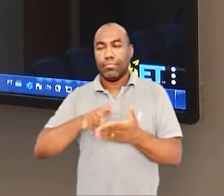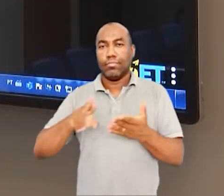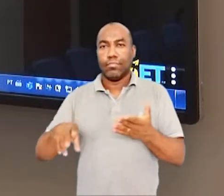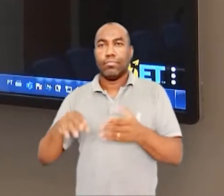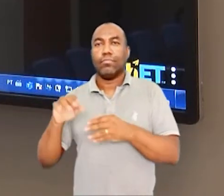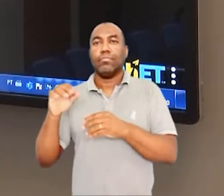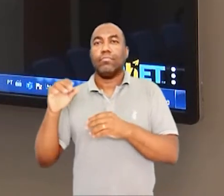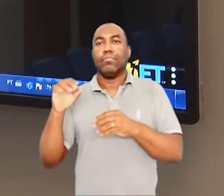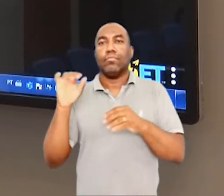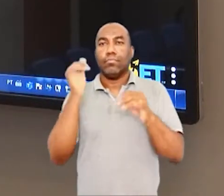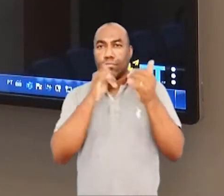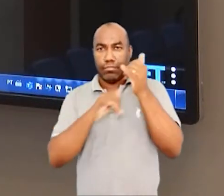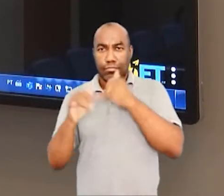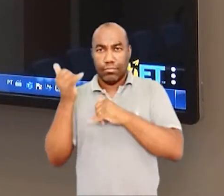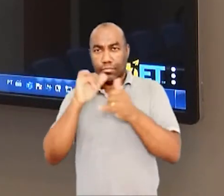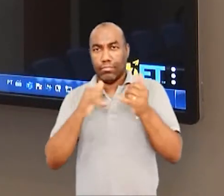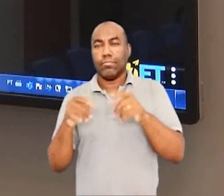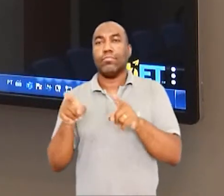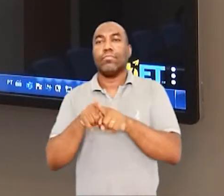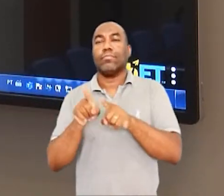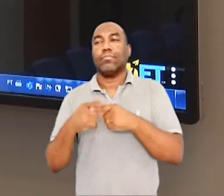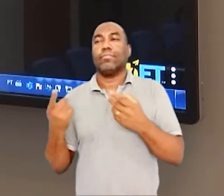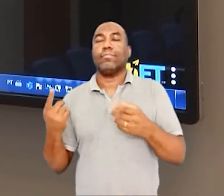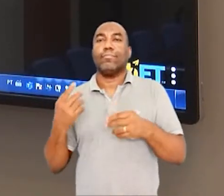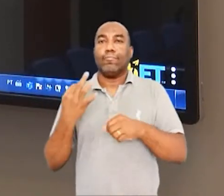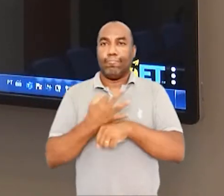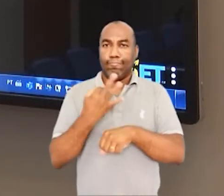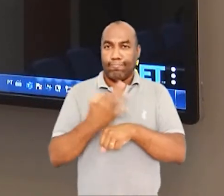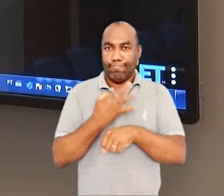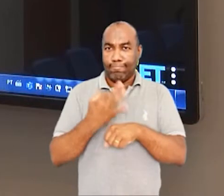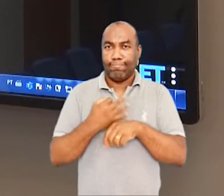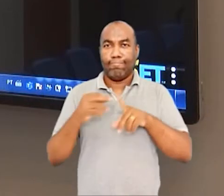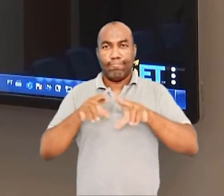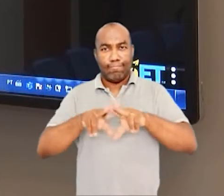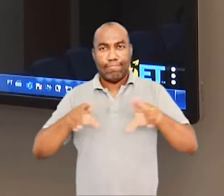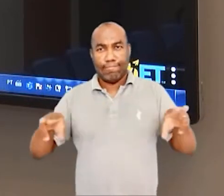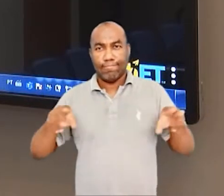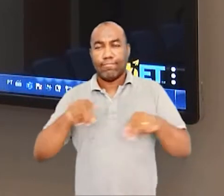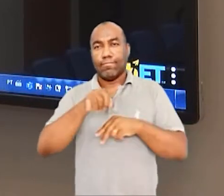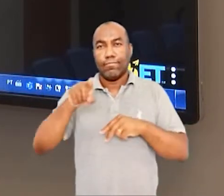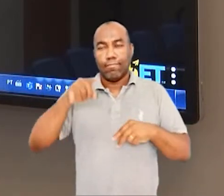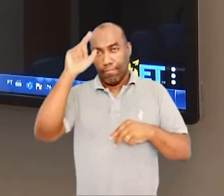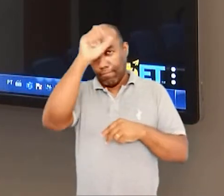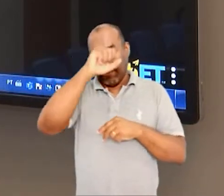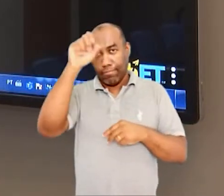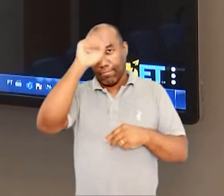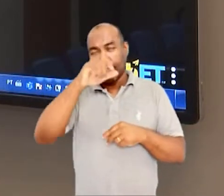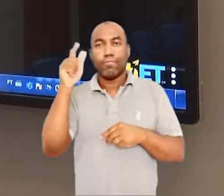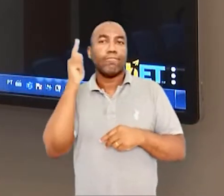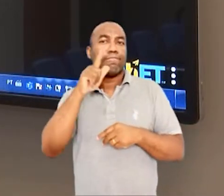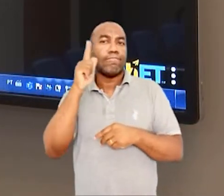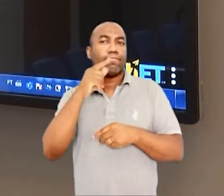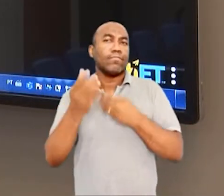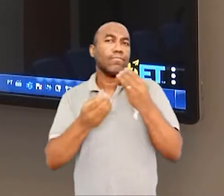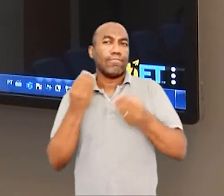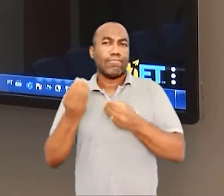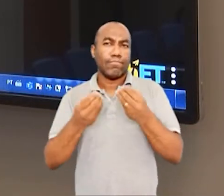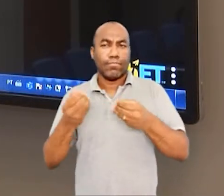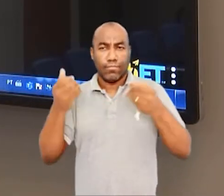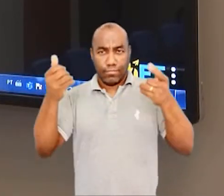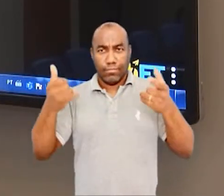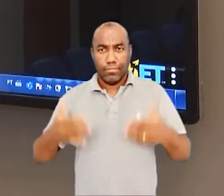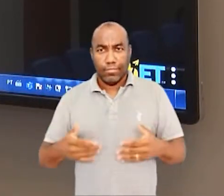para você estudar a associação de resistores, para você ver a associação em série, associação